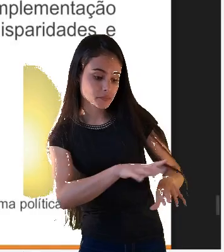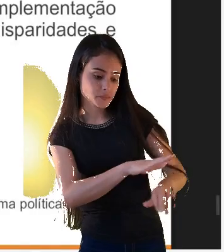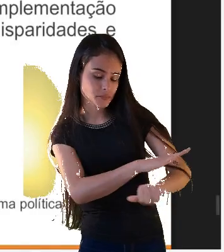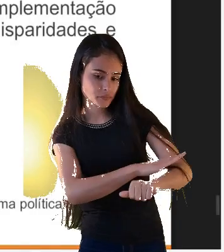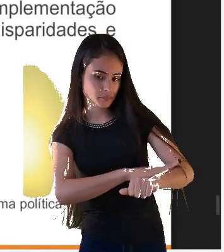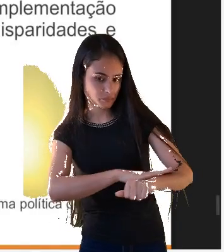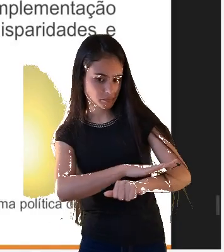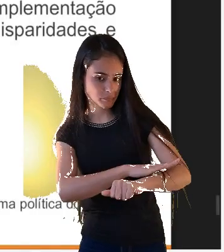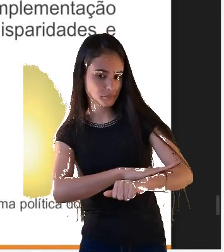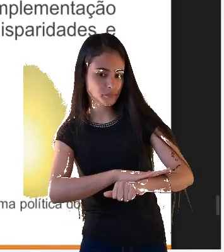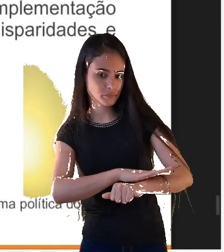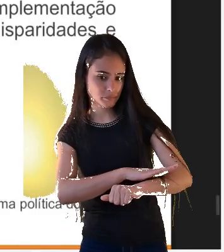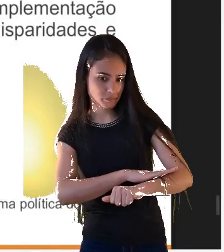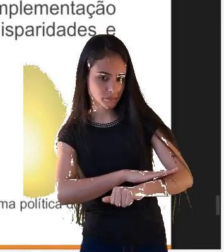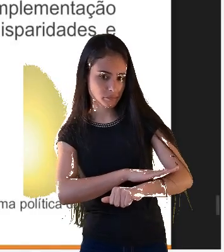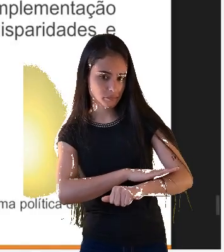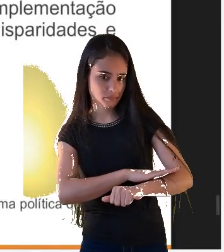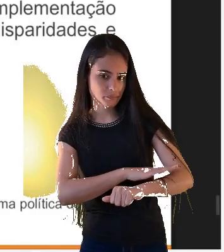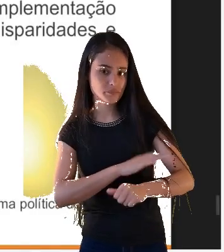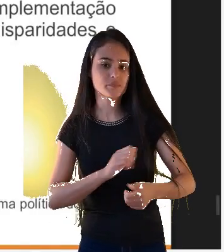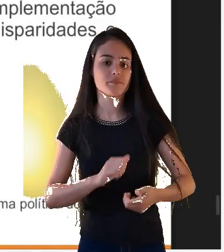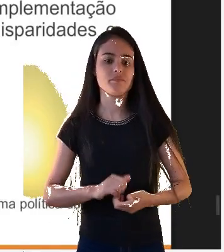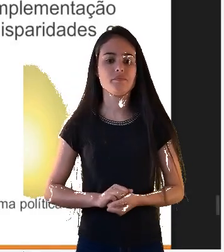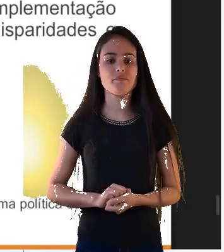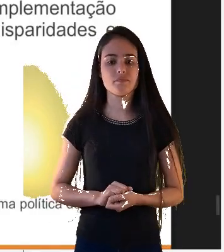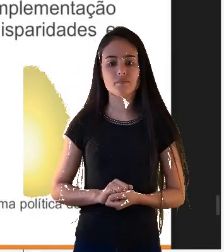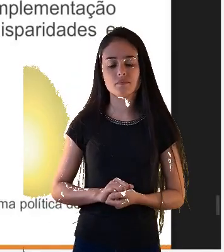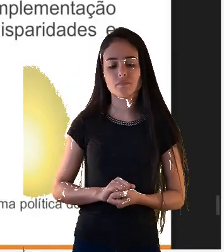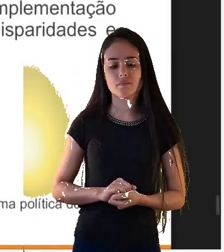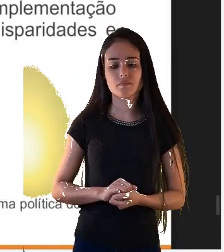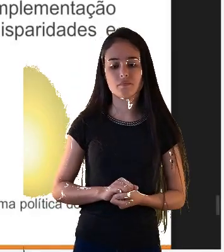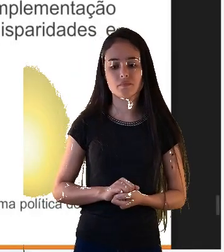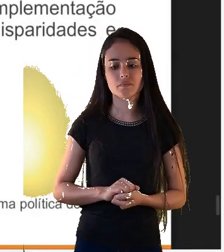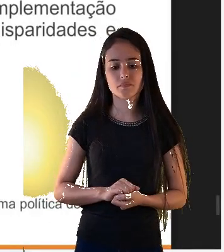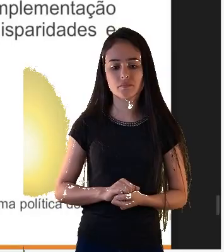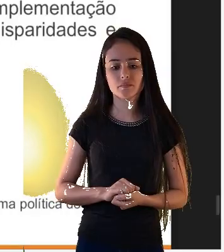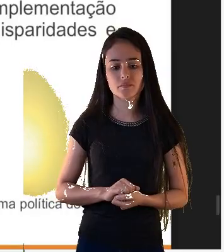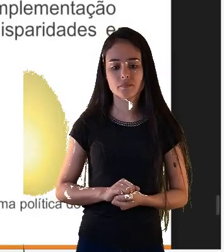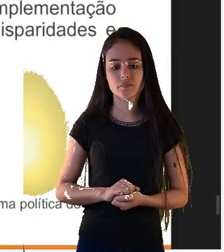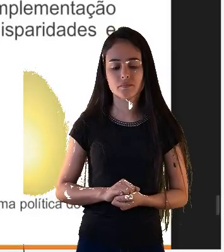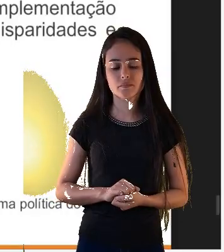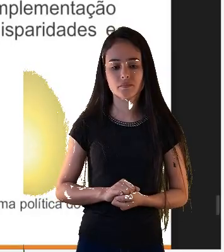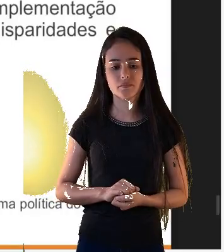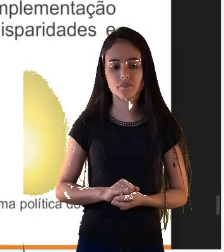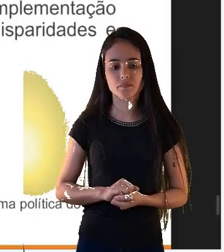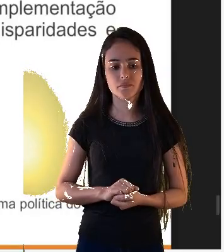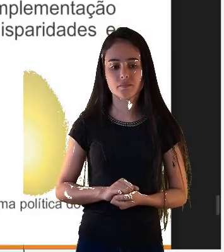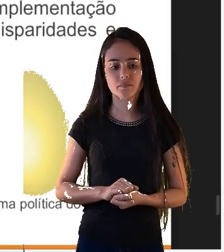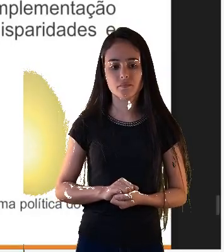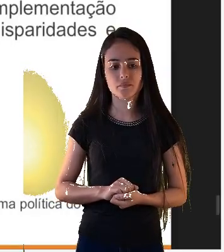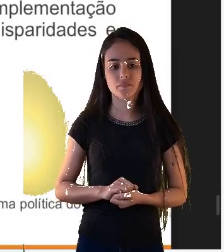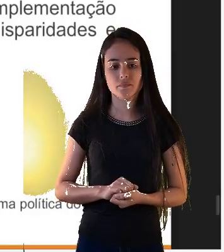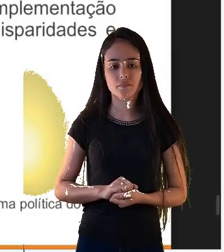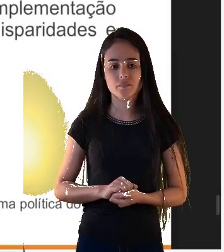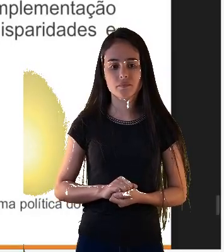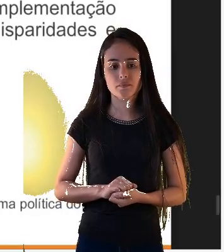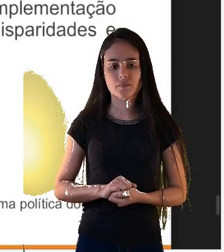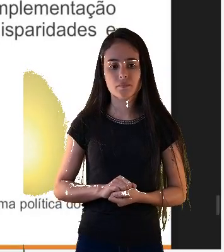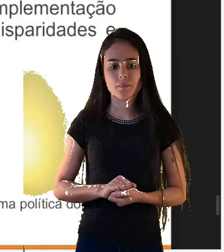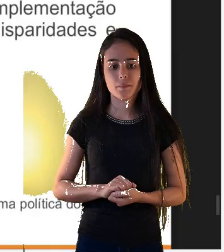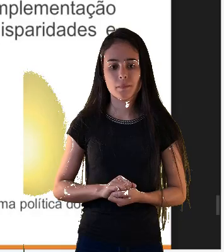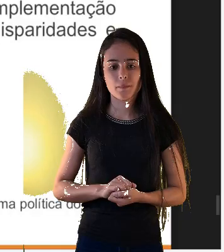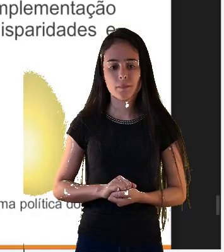ponto-chave, né? Sensibilizar e capacitar profissionais, né? E também o compromisso em priorizar a